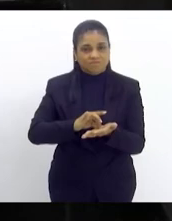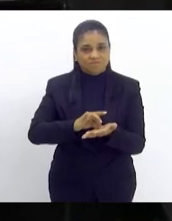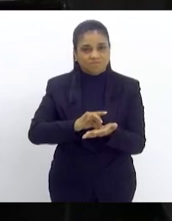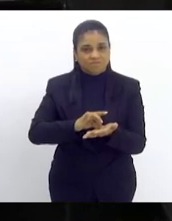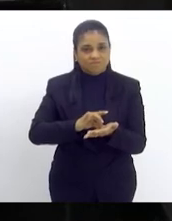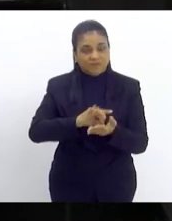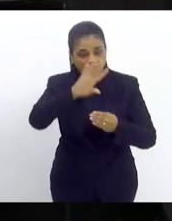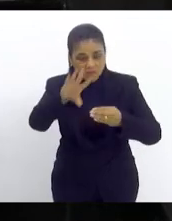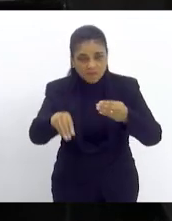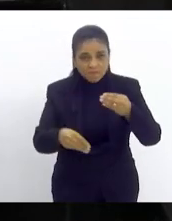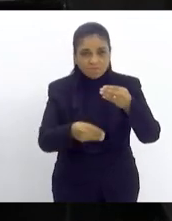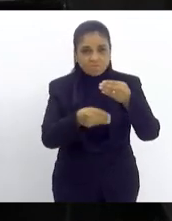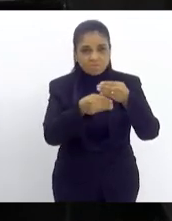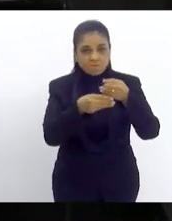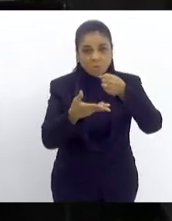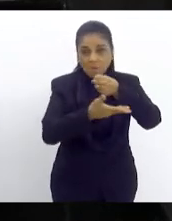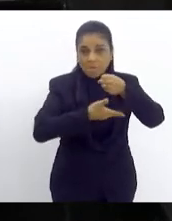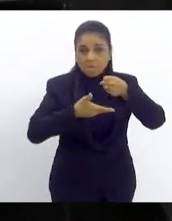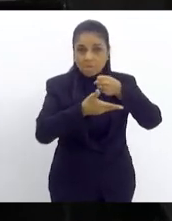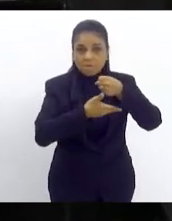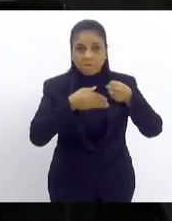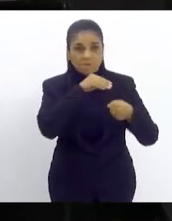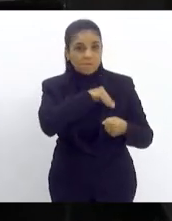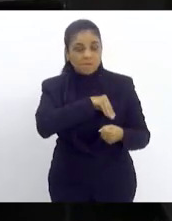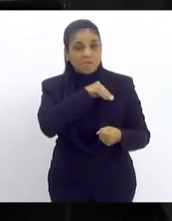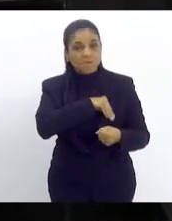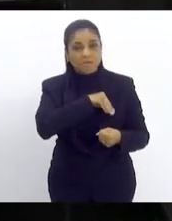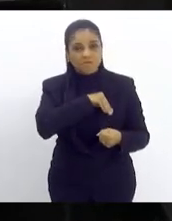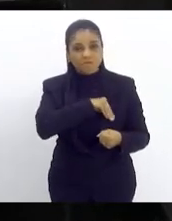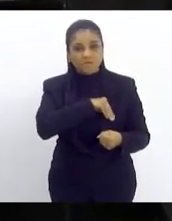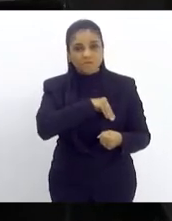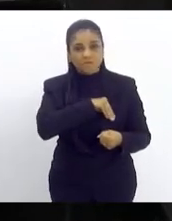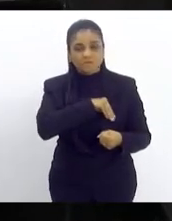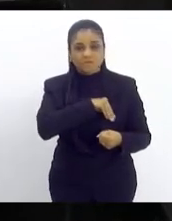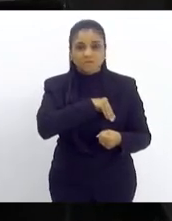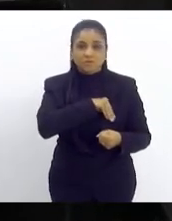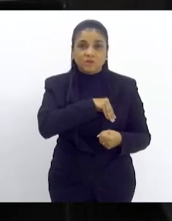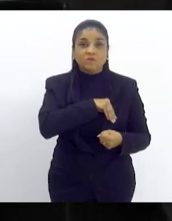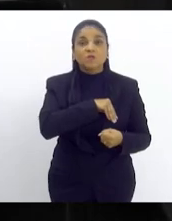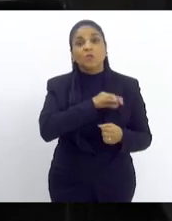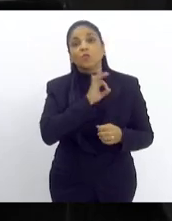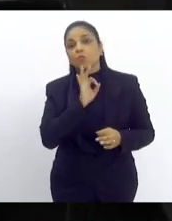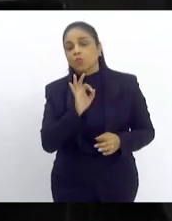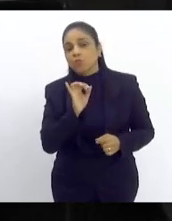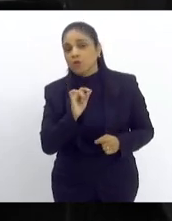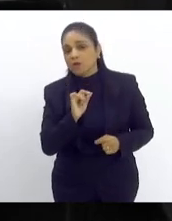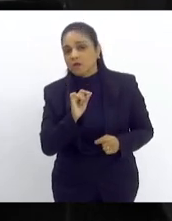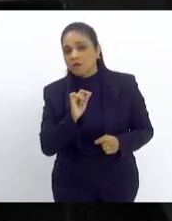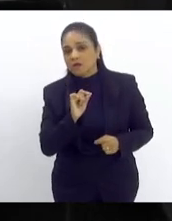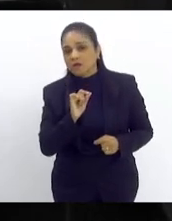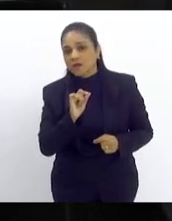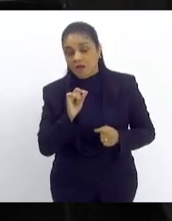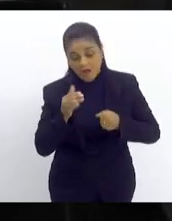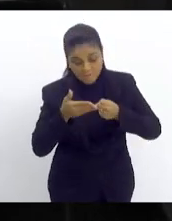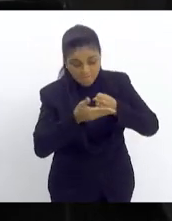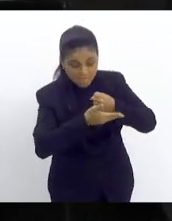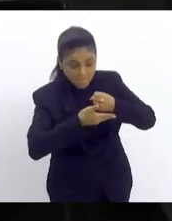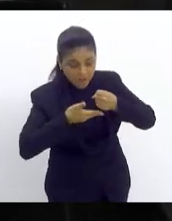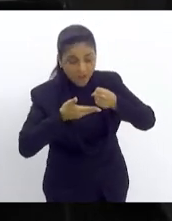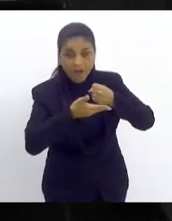a implementação de um piso piso é justamente a base